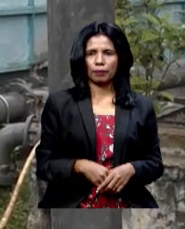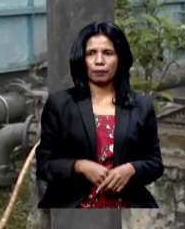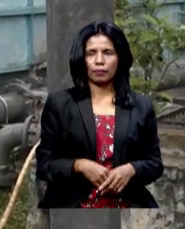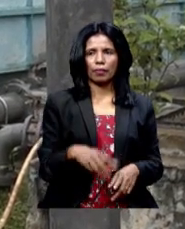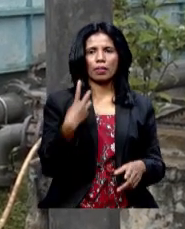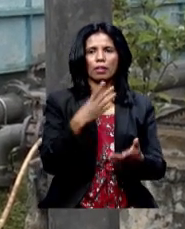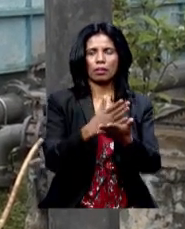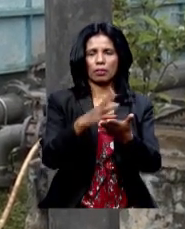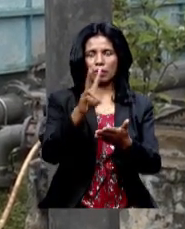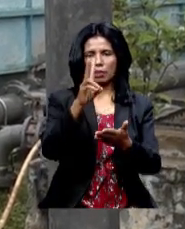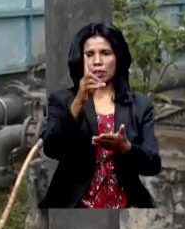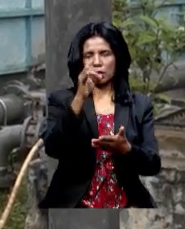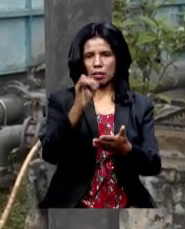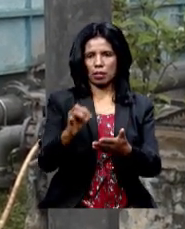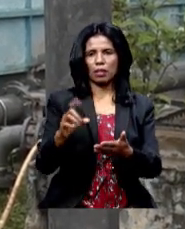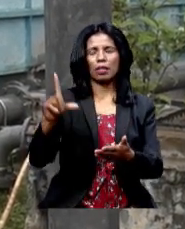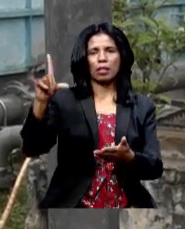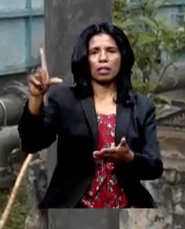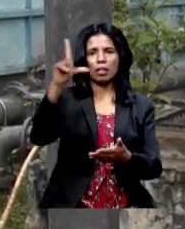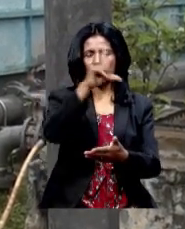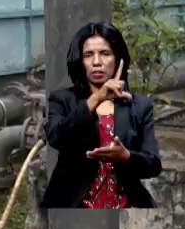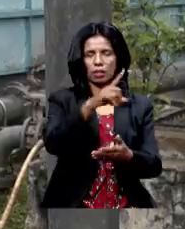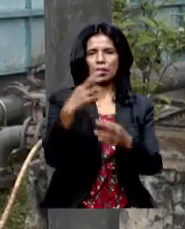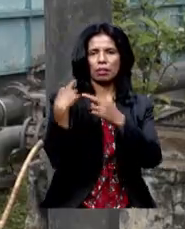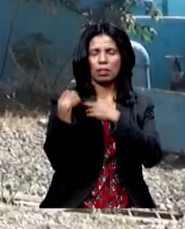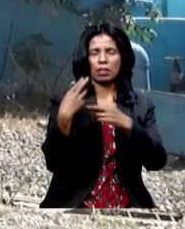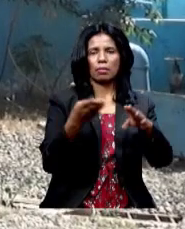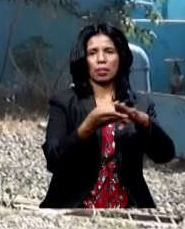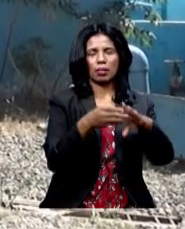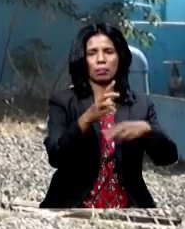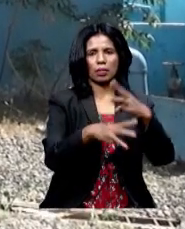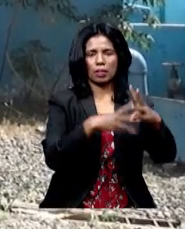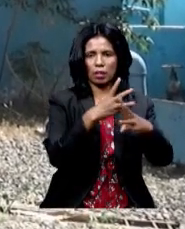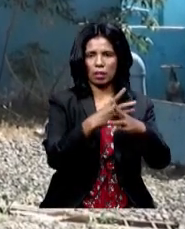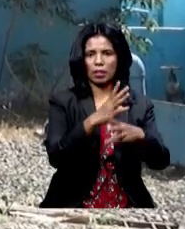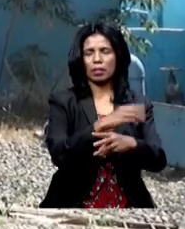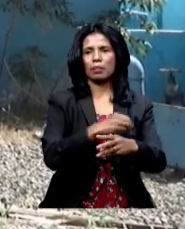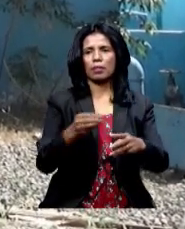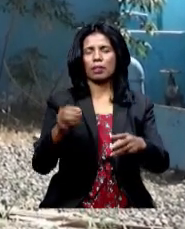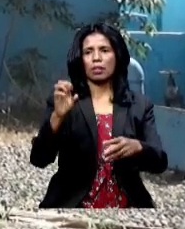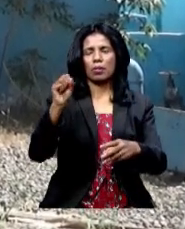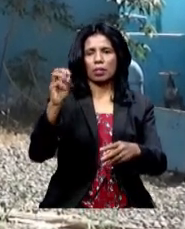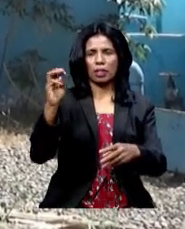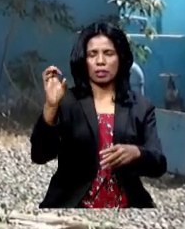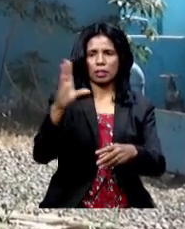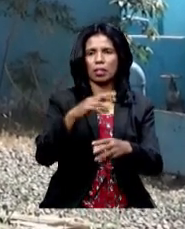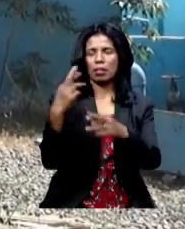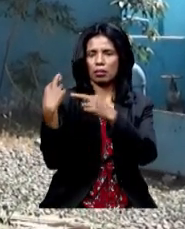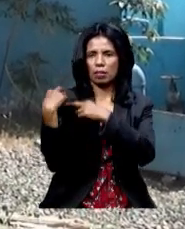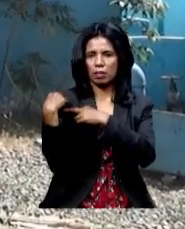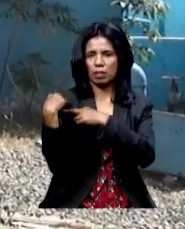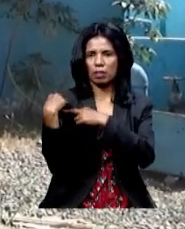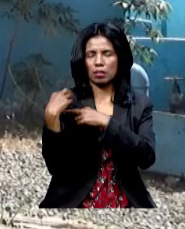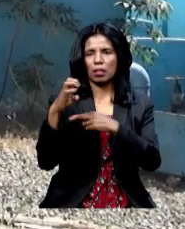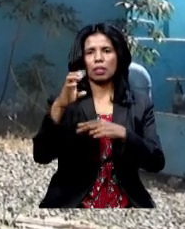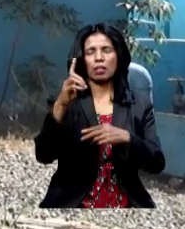tefai barua, mak dili parte leste, ne responsabilidade si Banco Mundial, e depois parte oeste ne responsabilidade ba